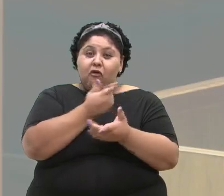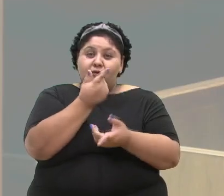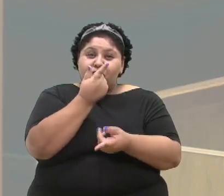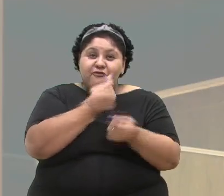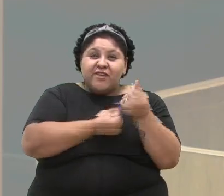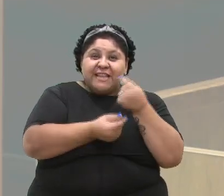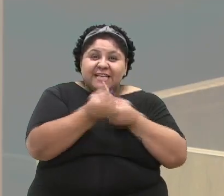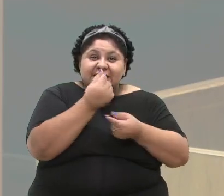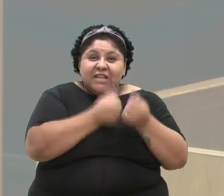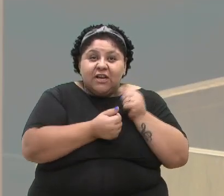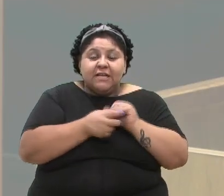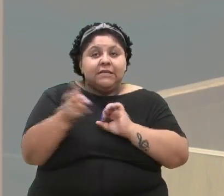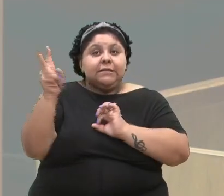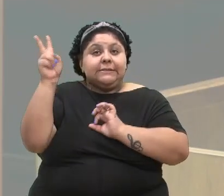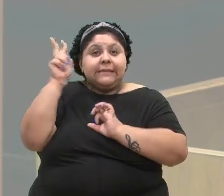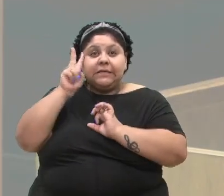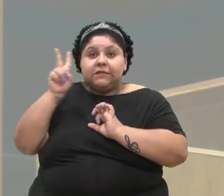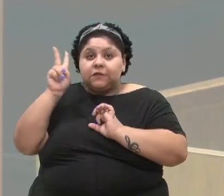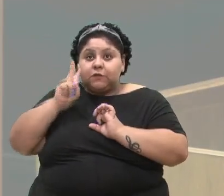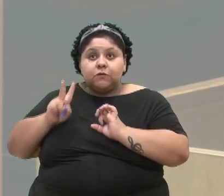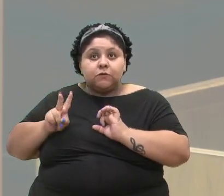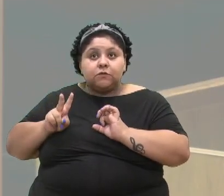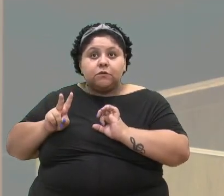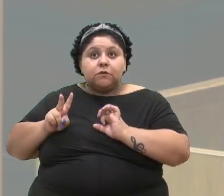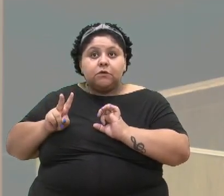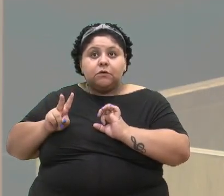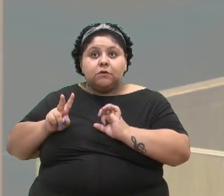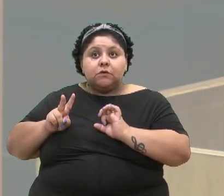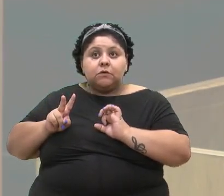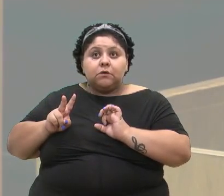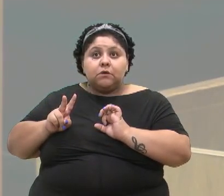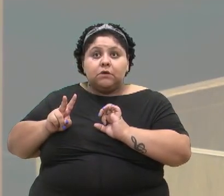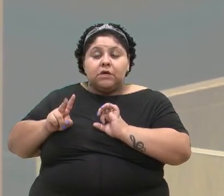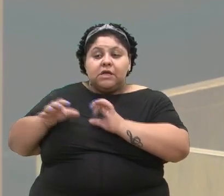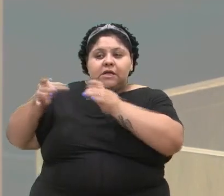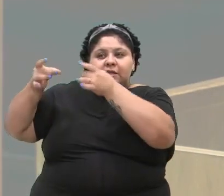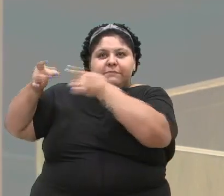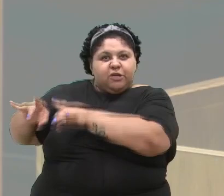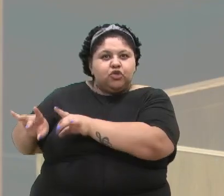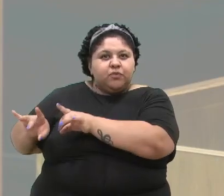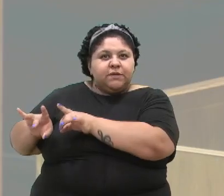financeiro da história do superávit primário ou déficit primário.